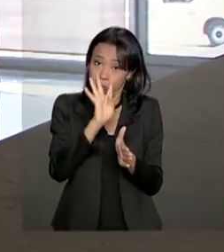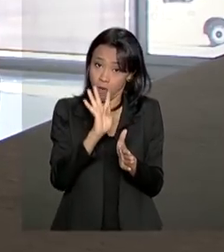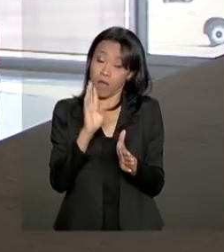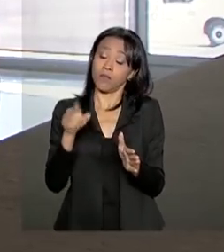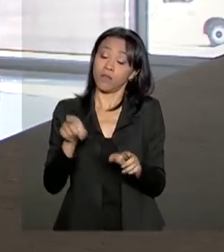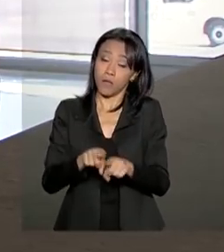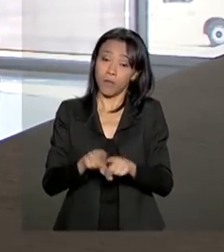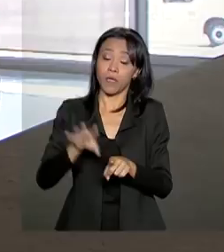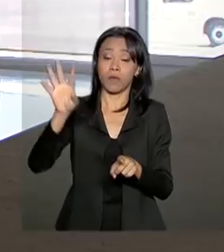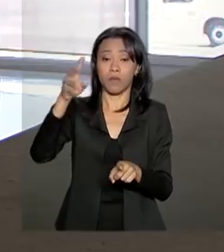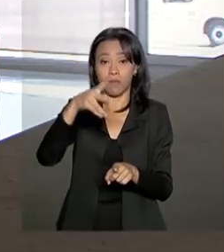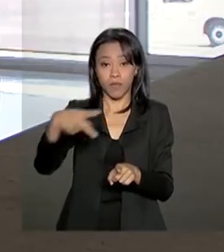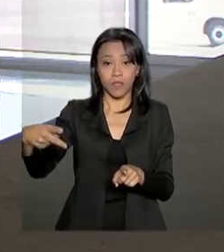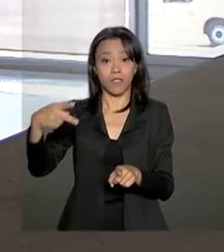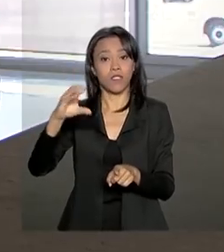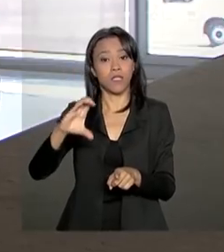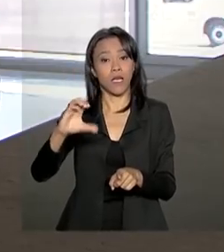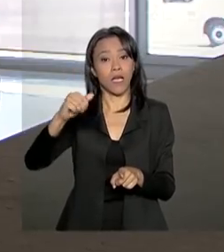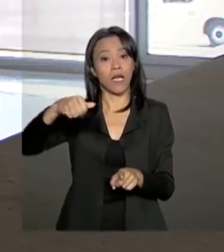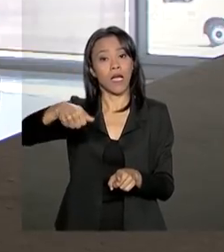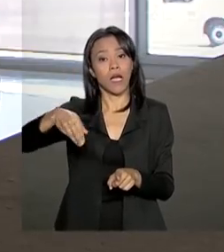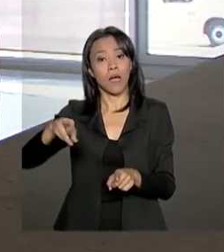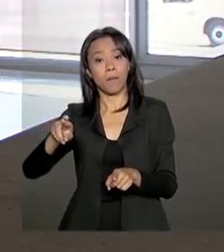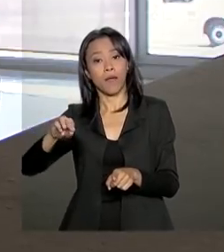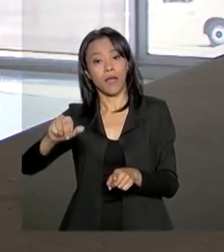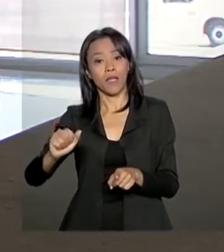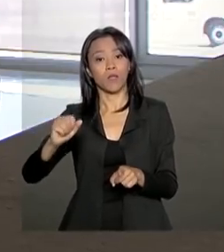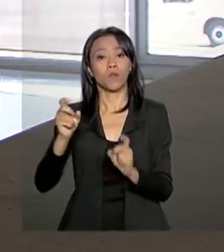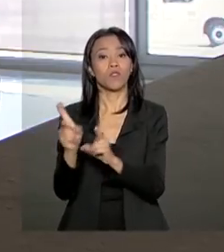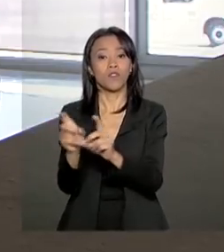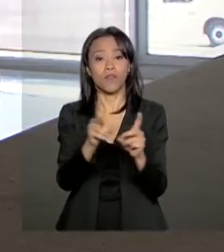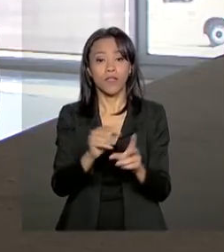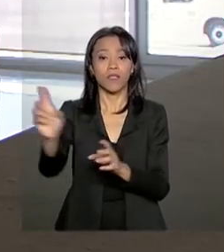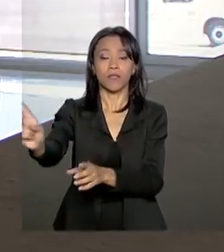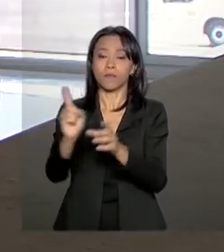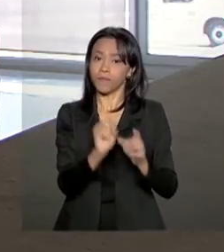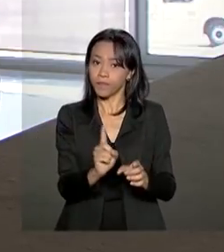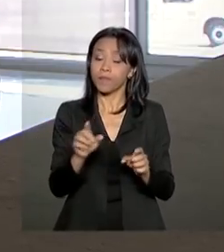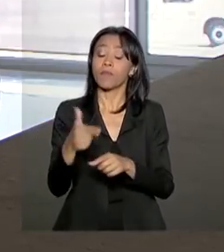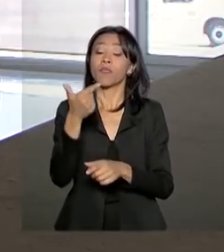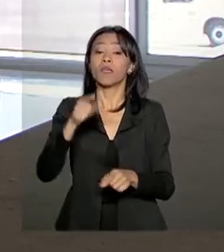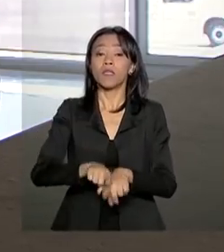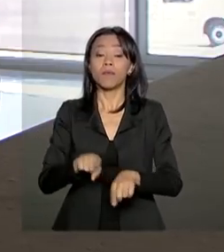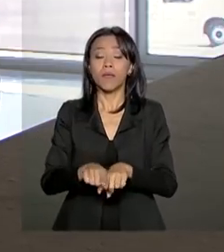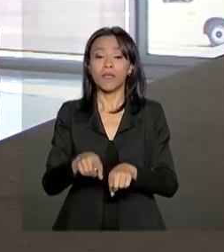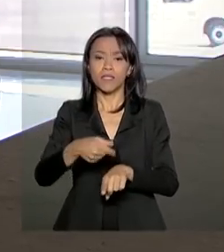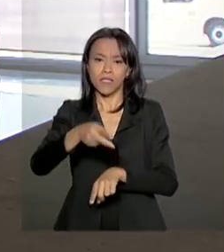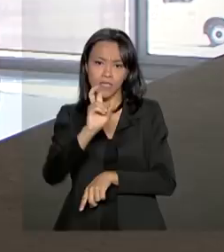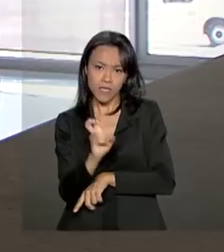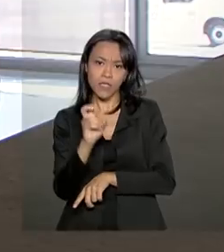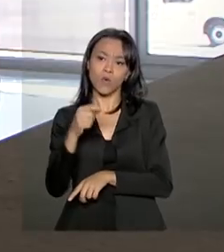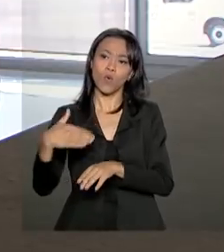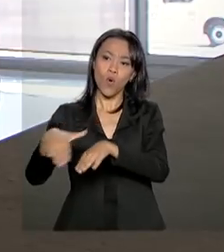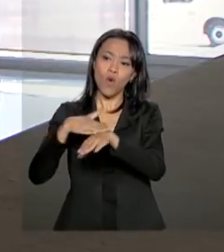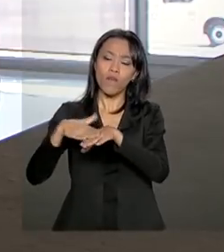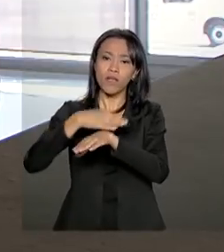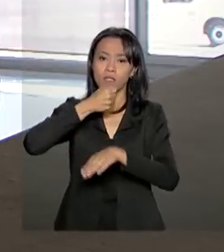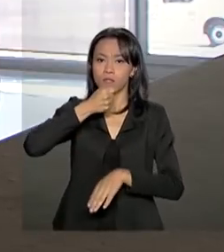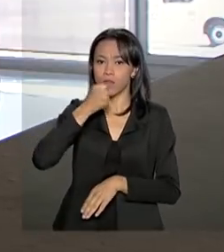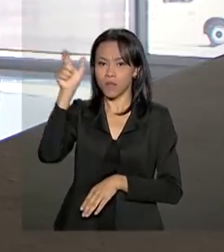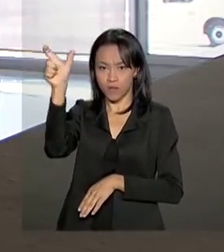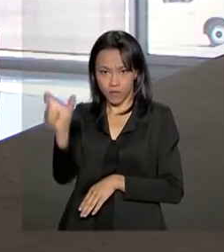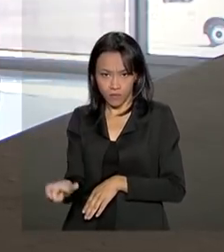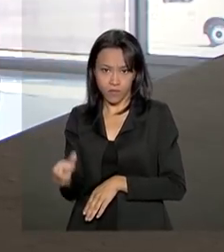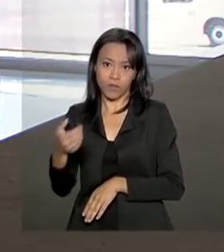comércio árabe brasileira aqui no palácio do planalto e as 5 horas ele conversa com o jornalista lauro jardim do